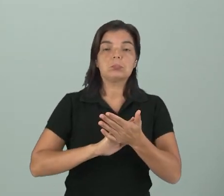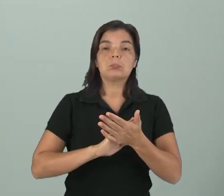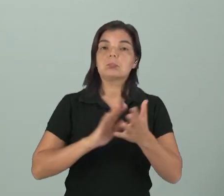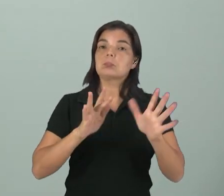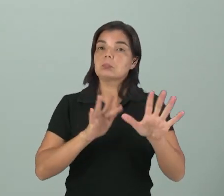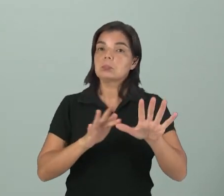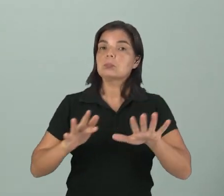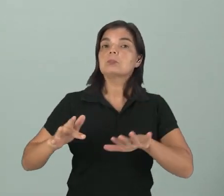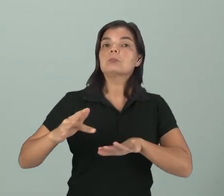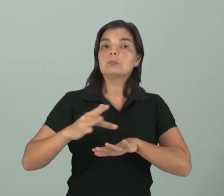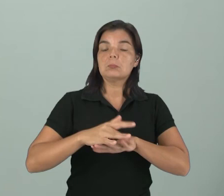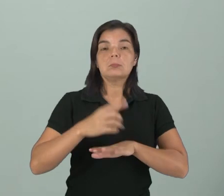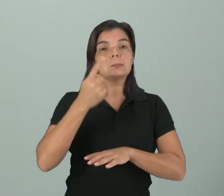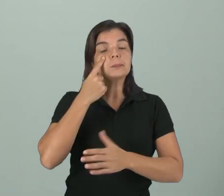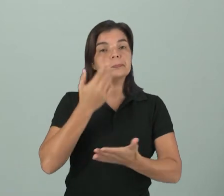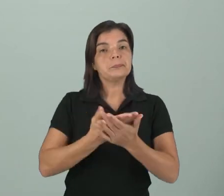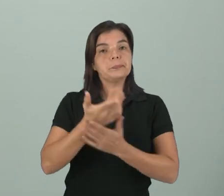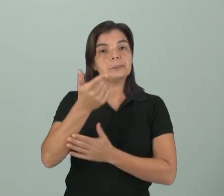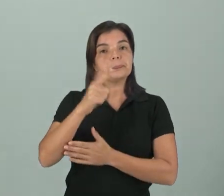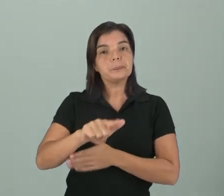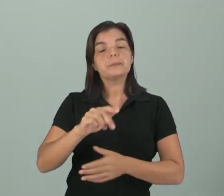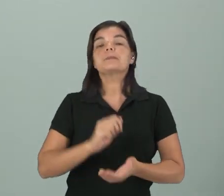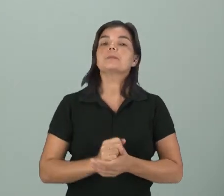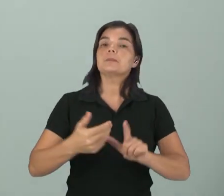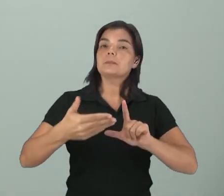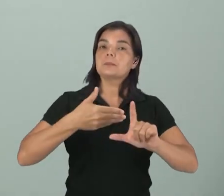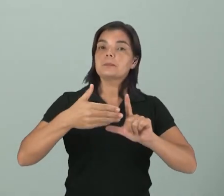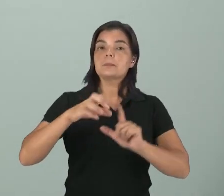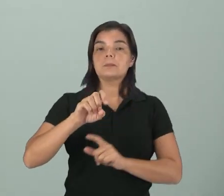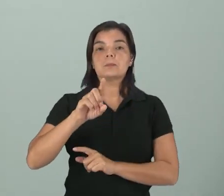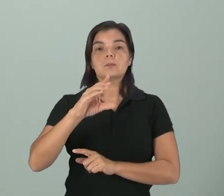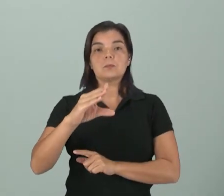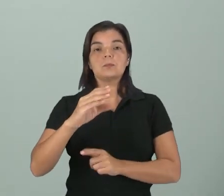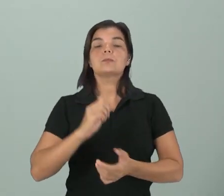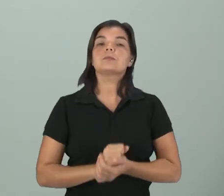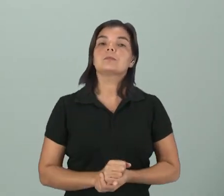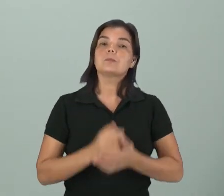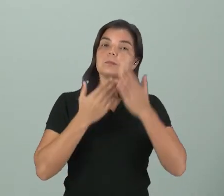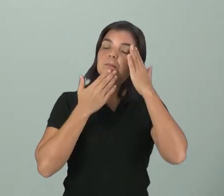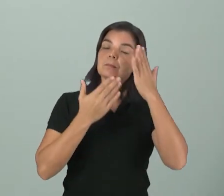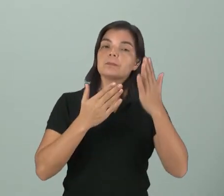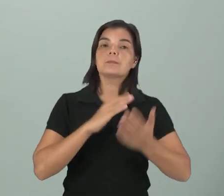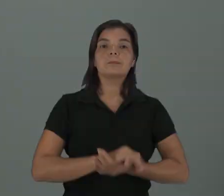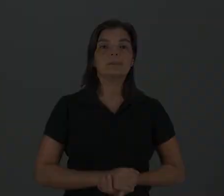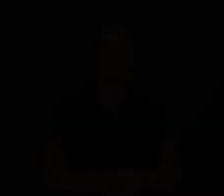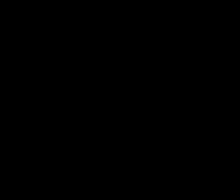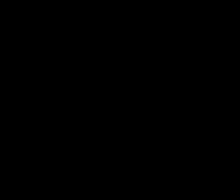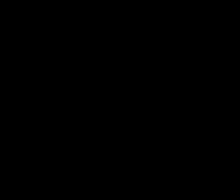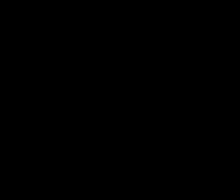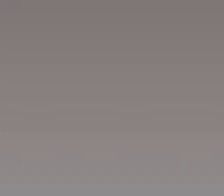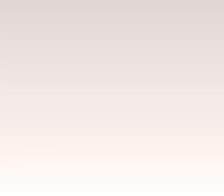redes sociais. Assistam esta aula novamente. Acessem o portal Eduque Acre. Obrigada.